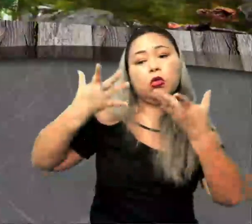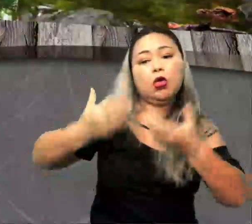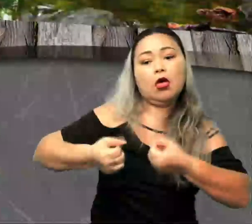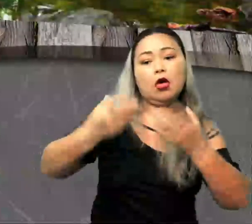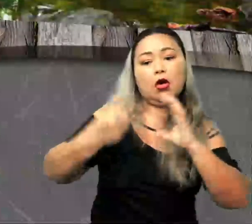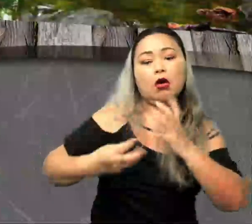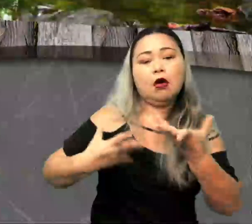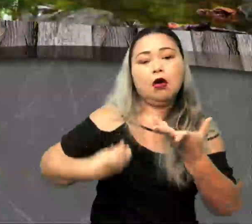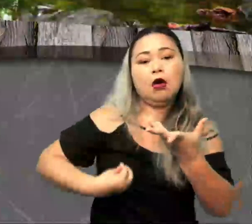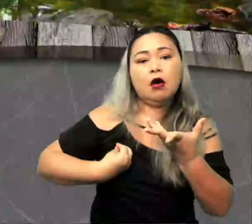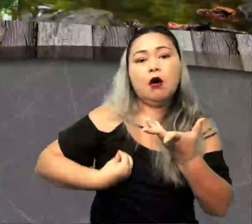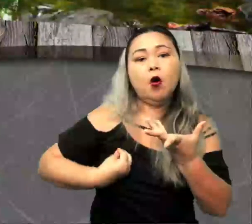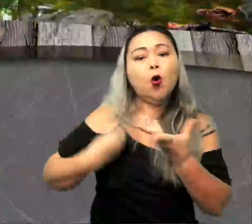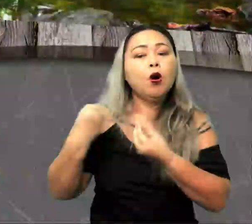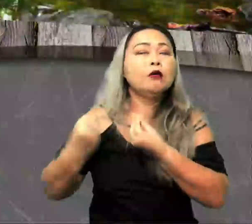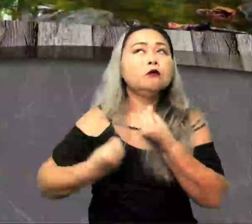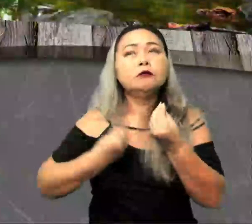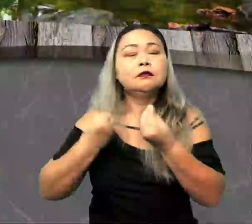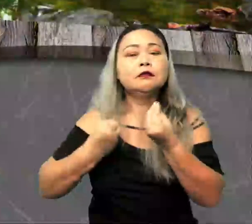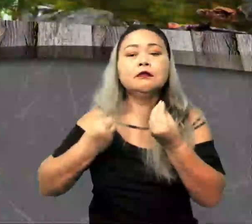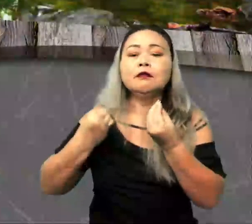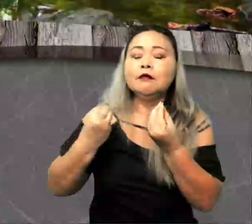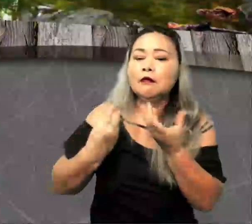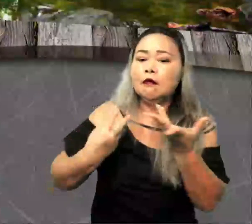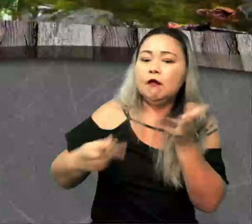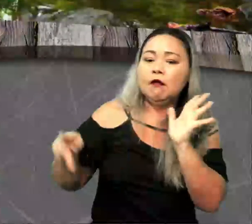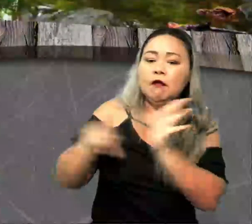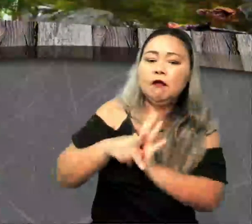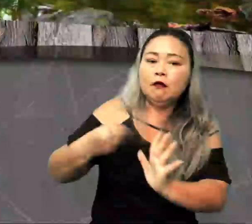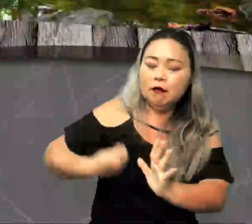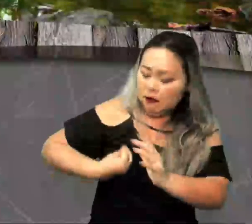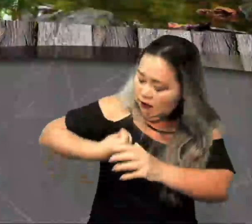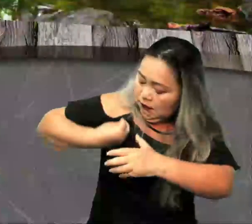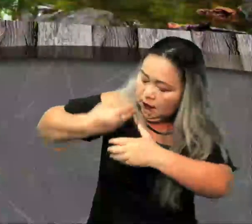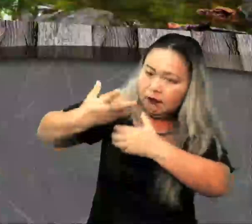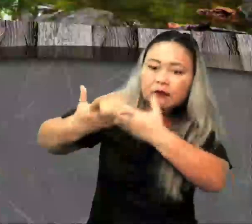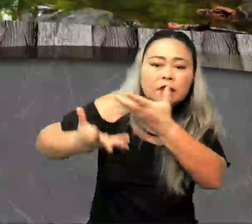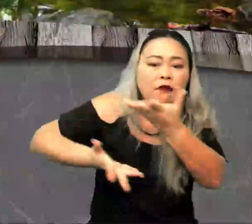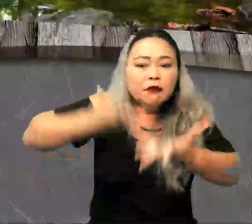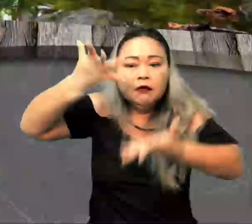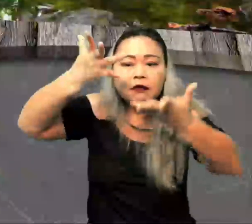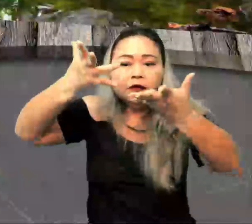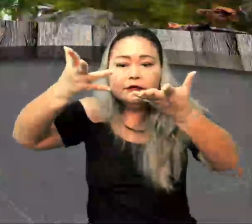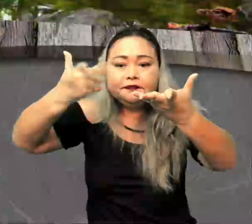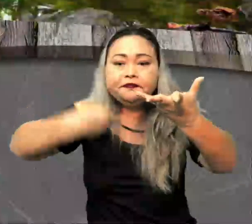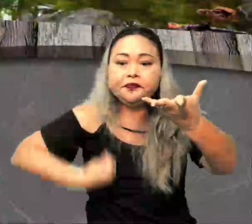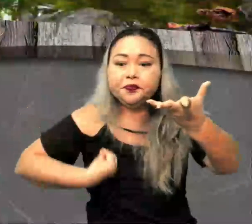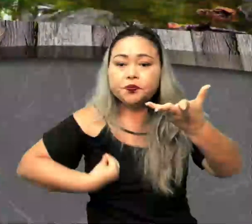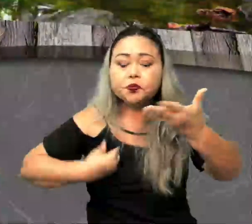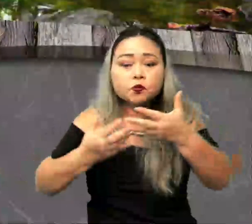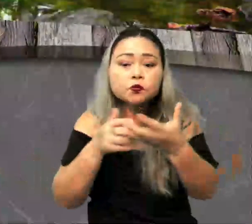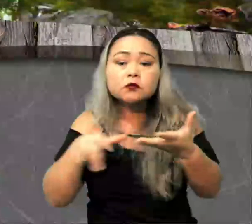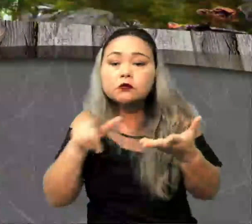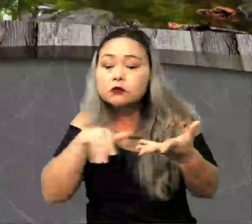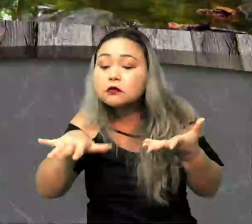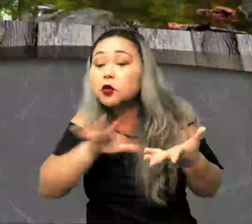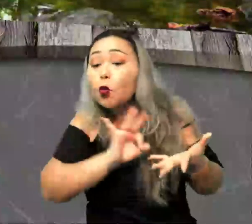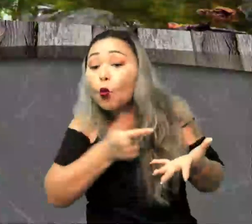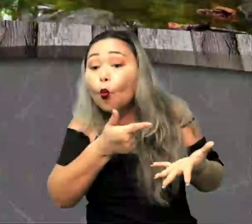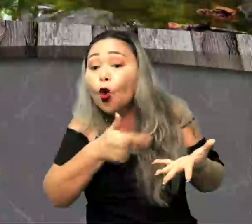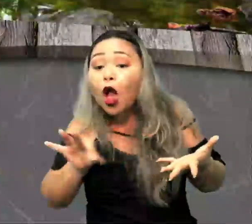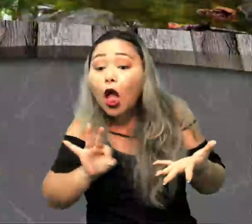Espontaneamente, que existia uma força vital que trazia à tona, né, a vida a partir de algo